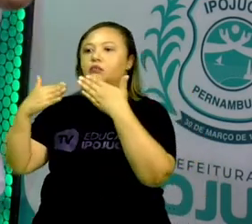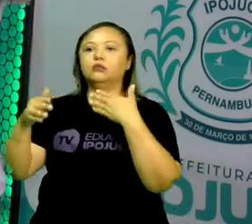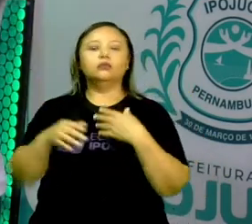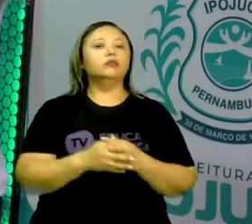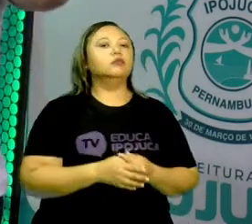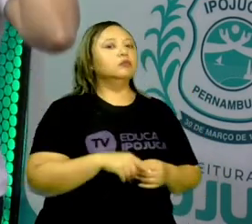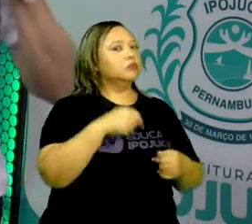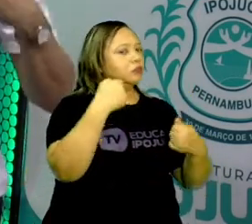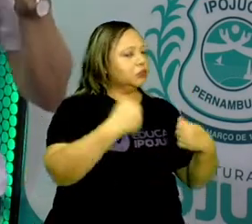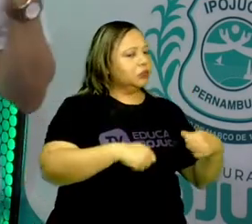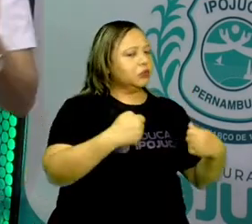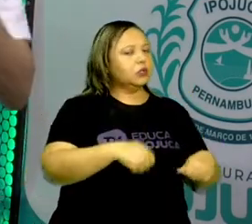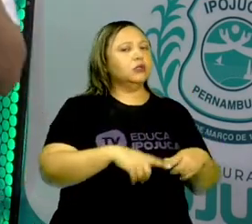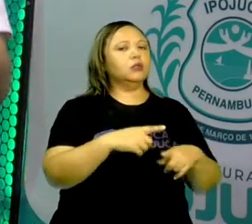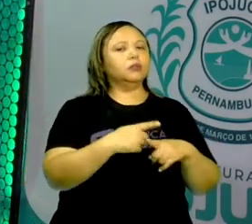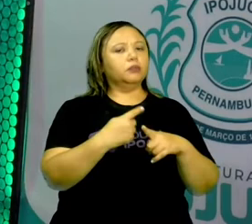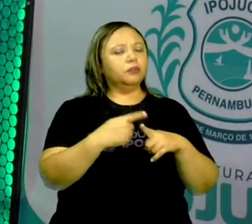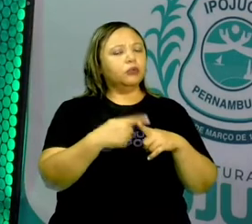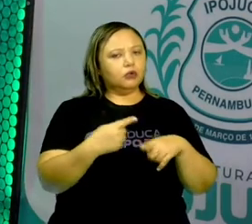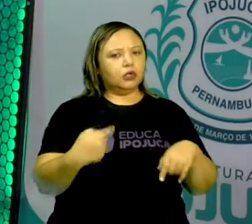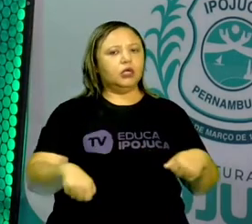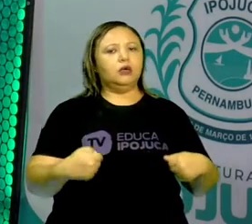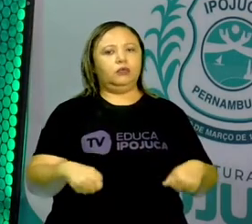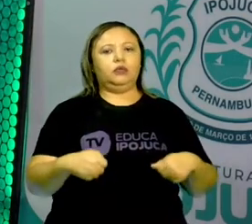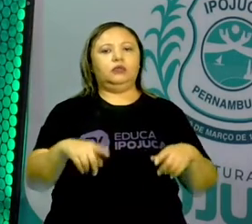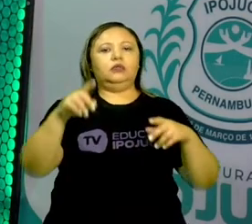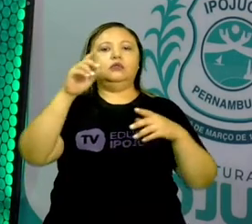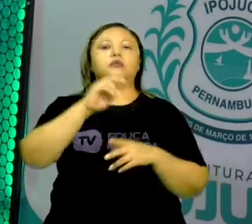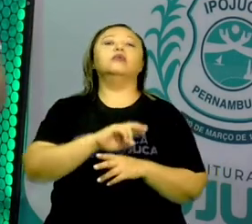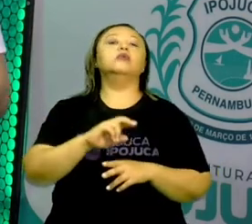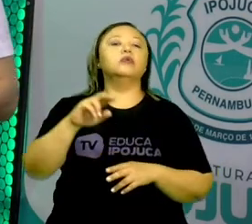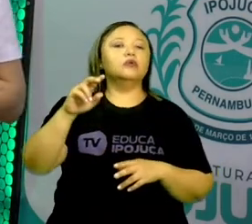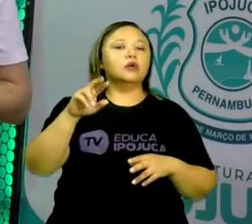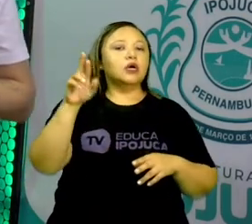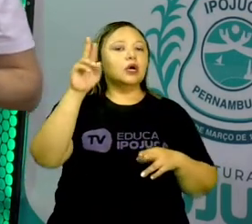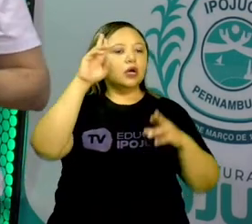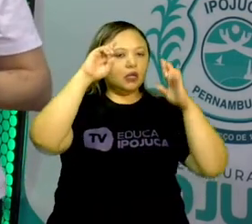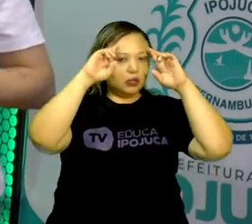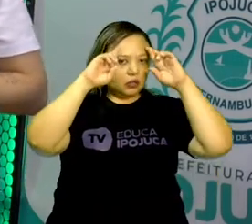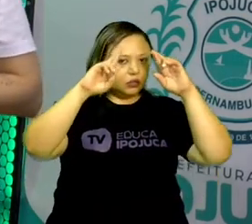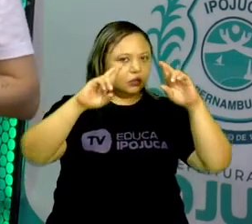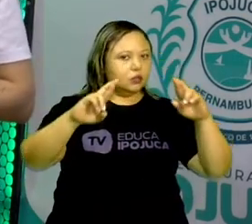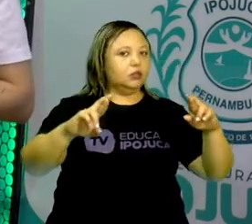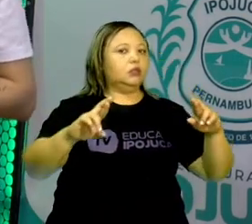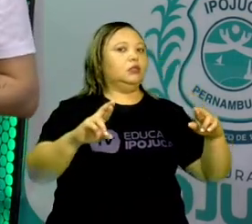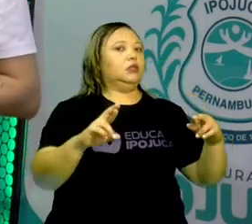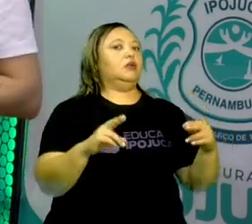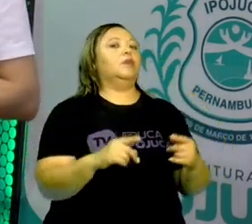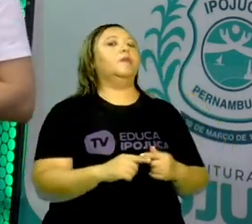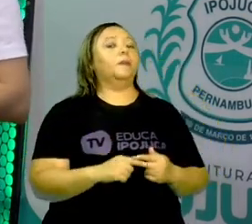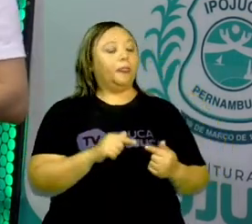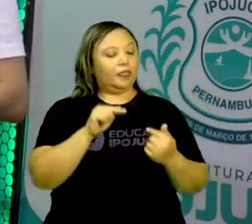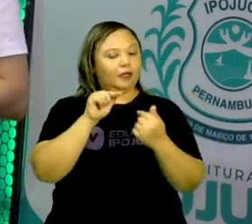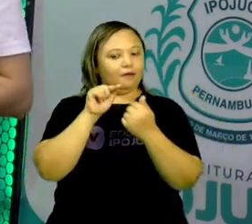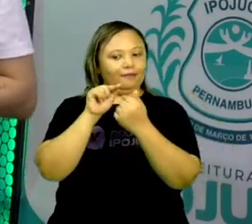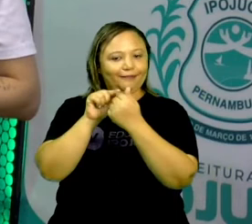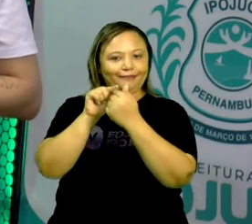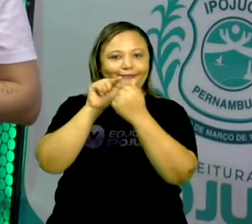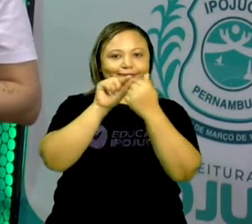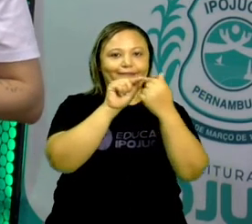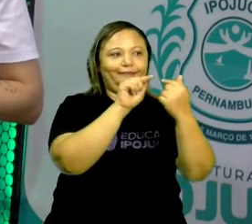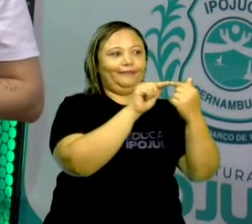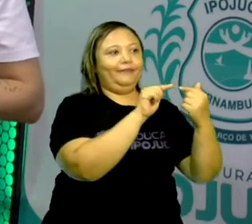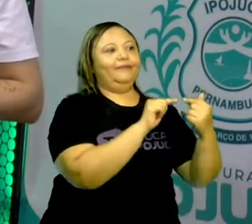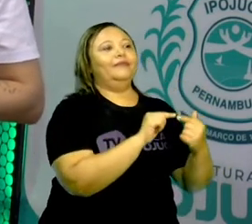que a questão de contexto ela é muito importante para o uso e adequação da língua, certo? E